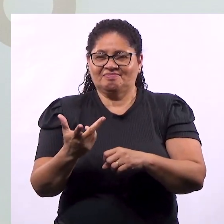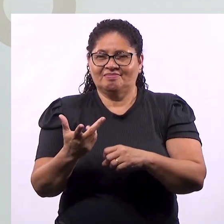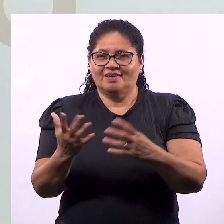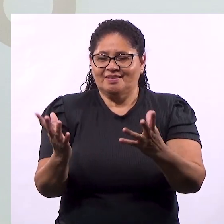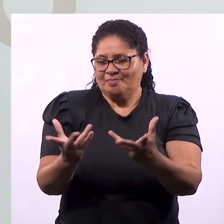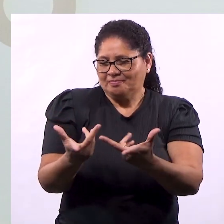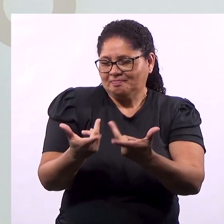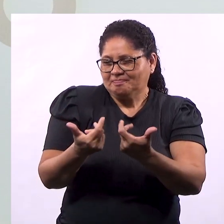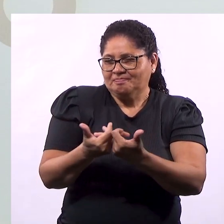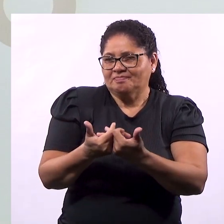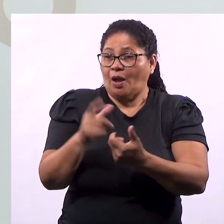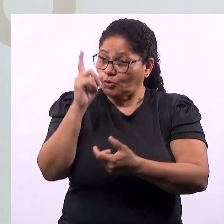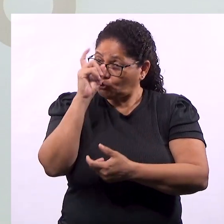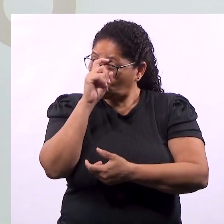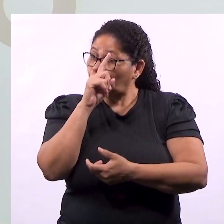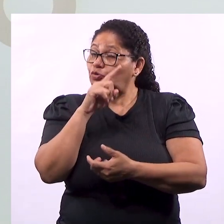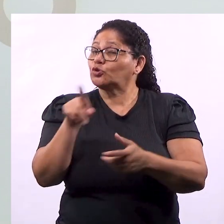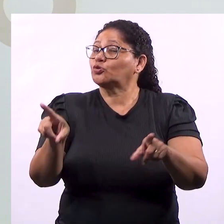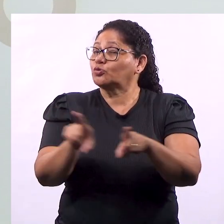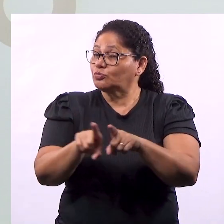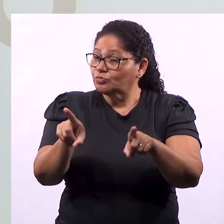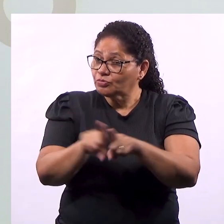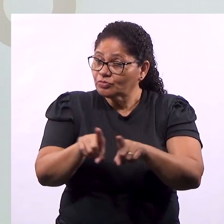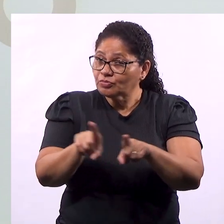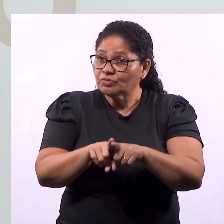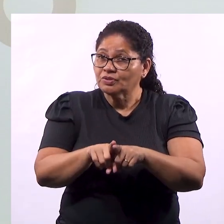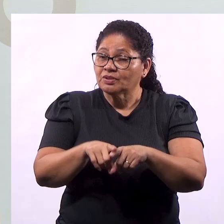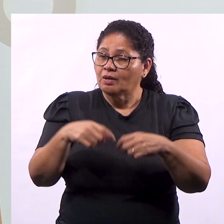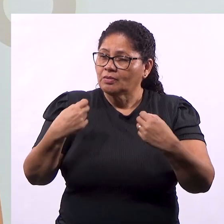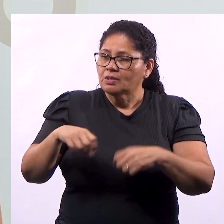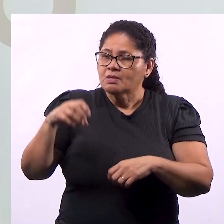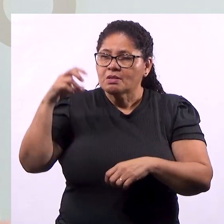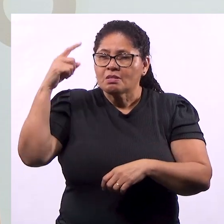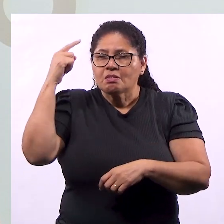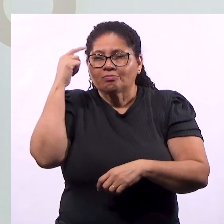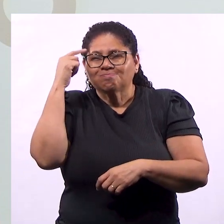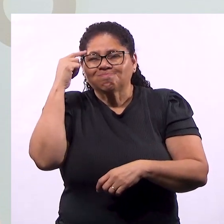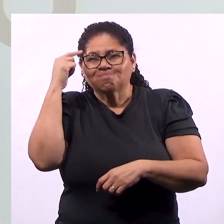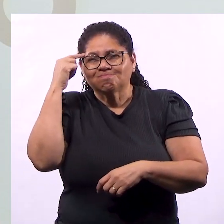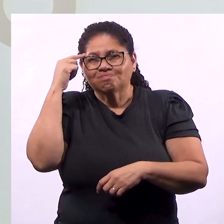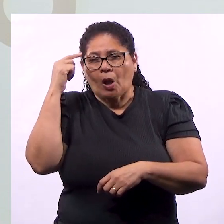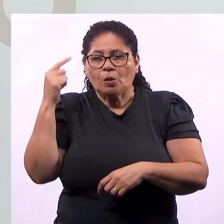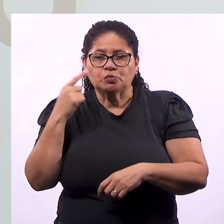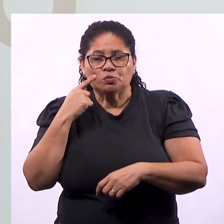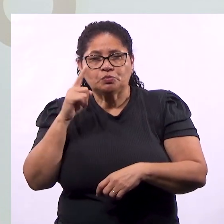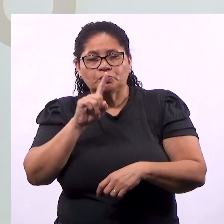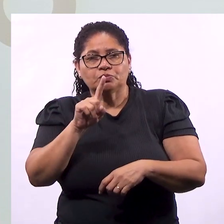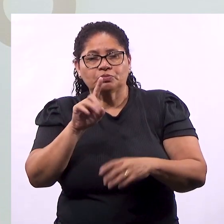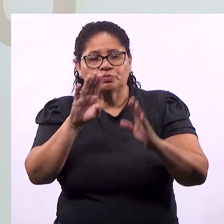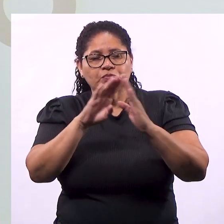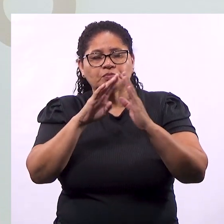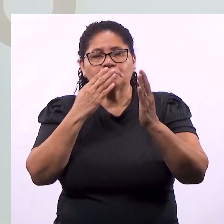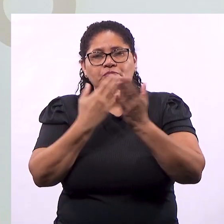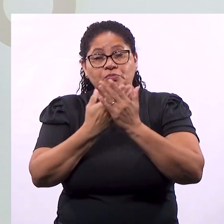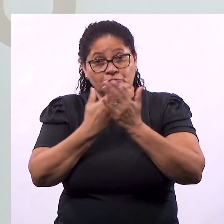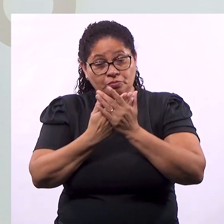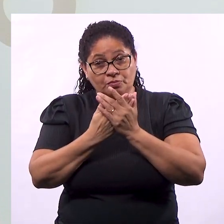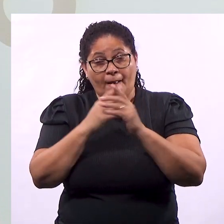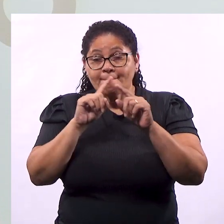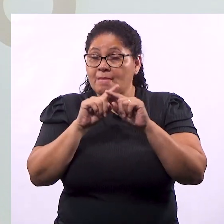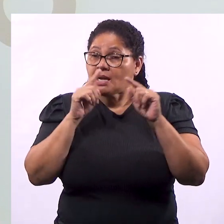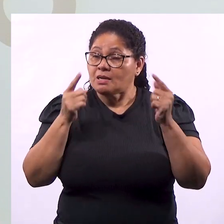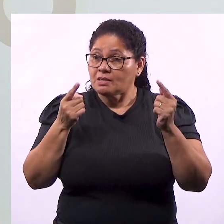não é verdade super animador isso super difícil também Exige uma reflexão sobre esse olhar para a escola